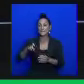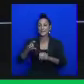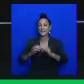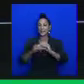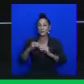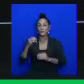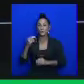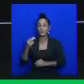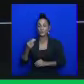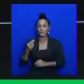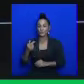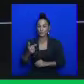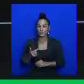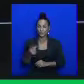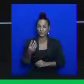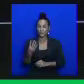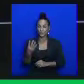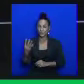concurso